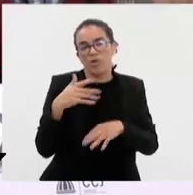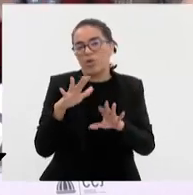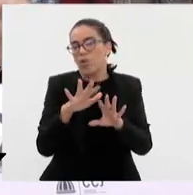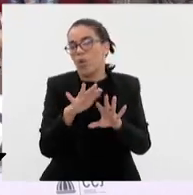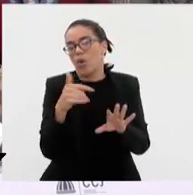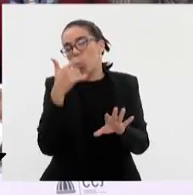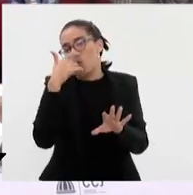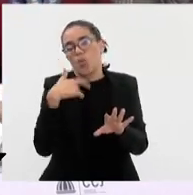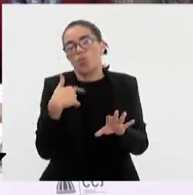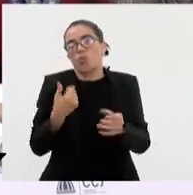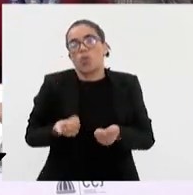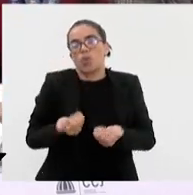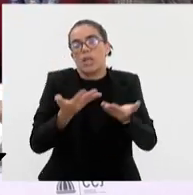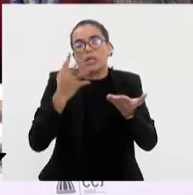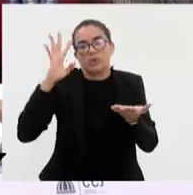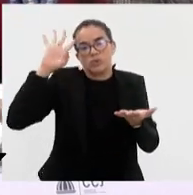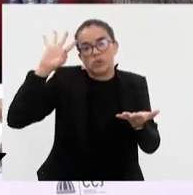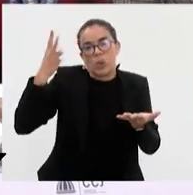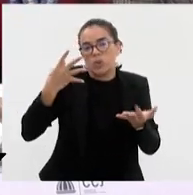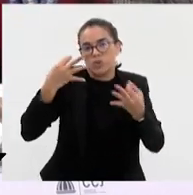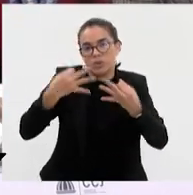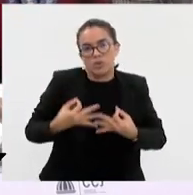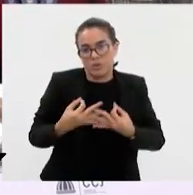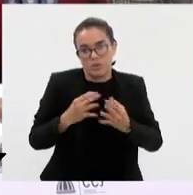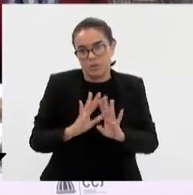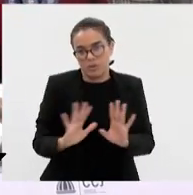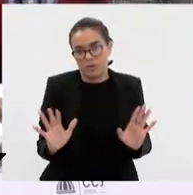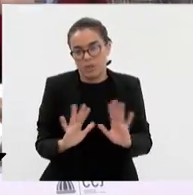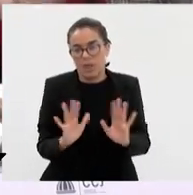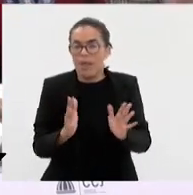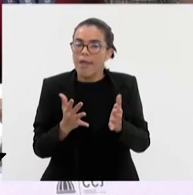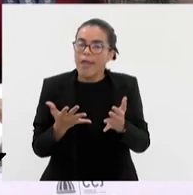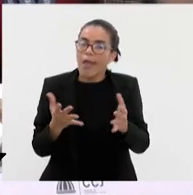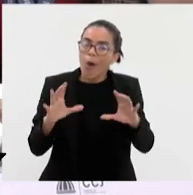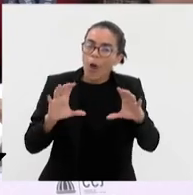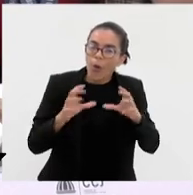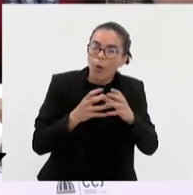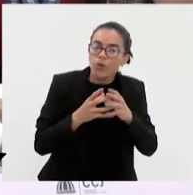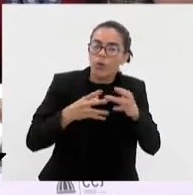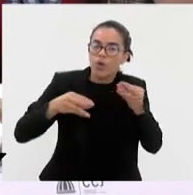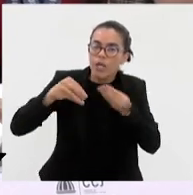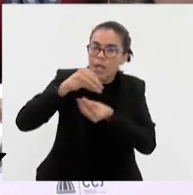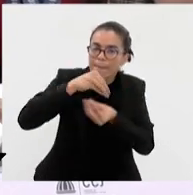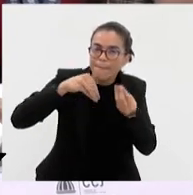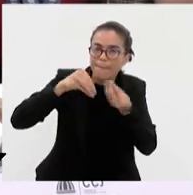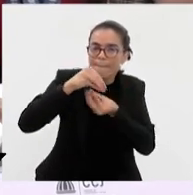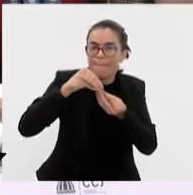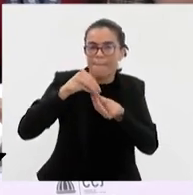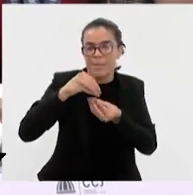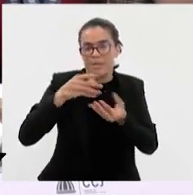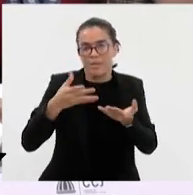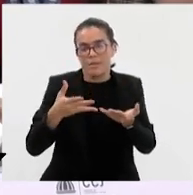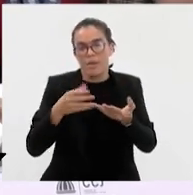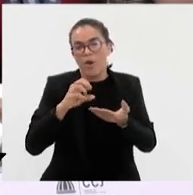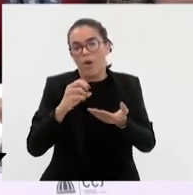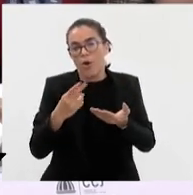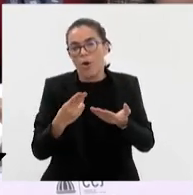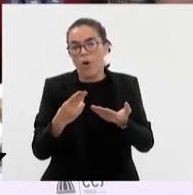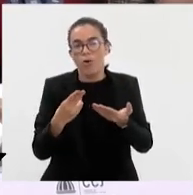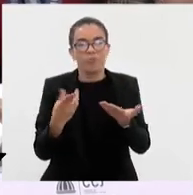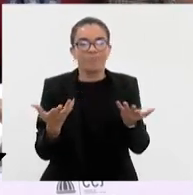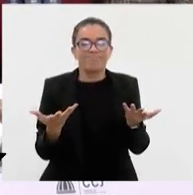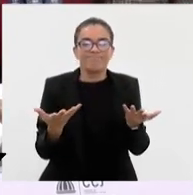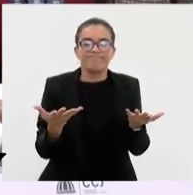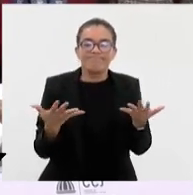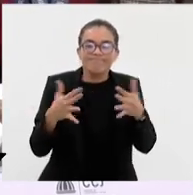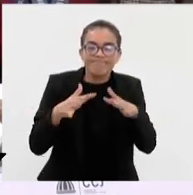dando o remédio ainda, porque eu não sei o remédio, seja incluindo uma categoria mista, seja pacificando, o que há de se fazer agora